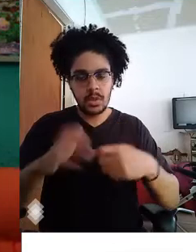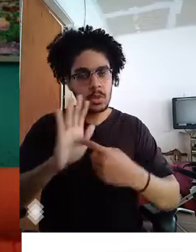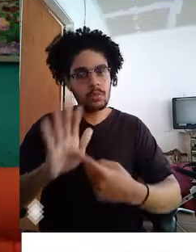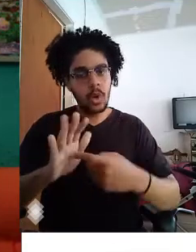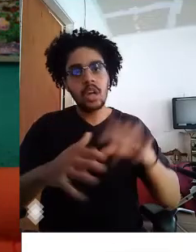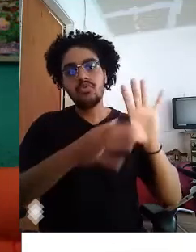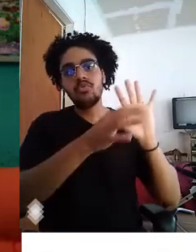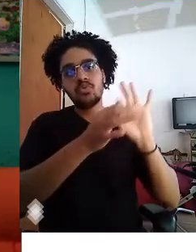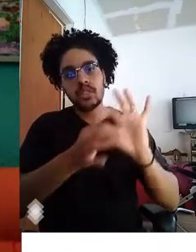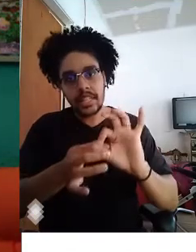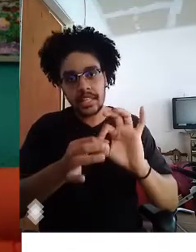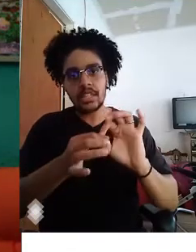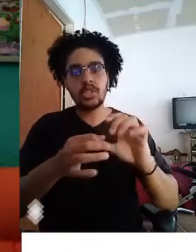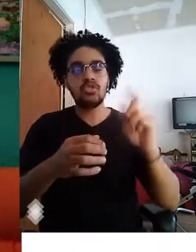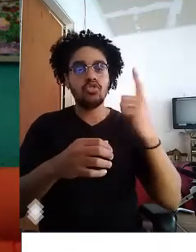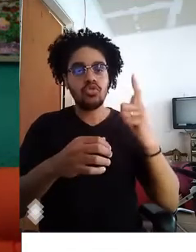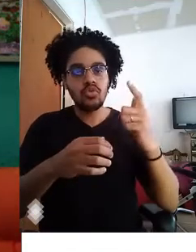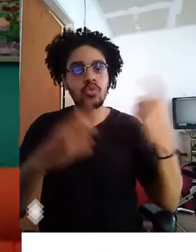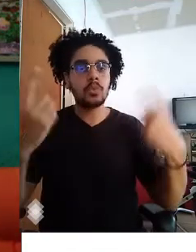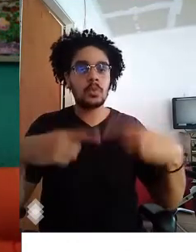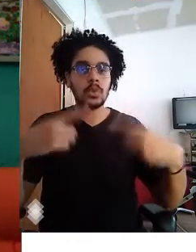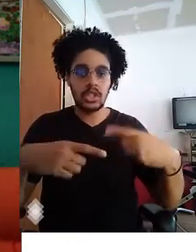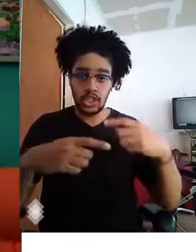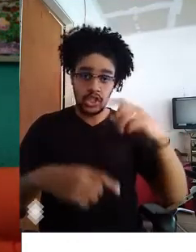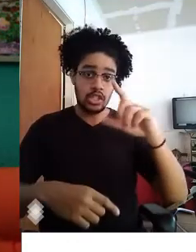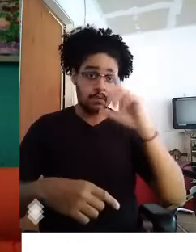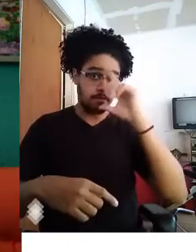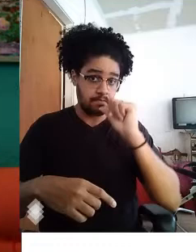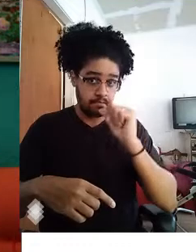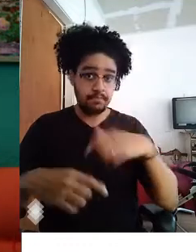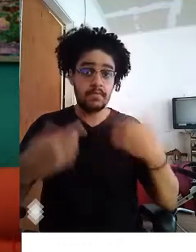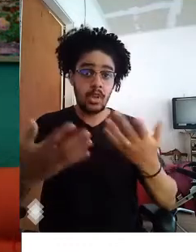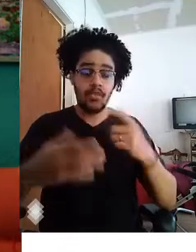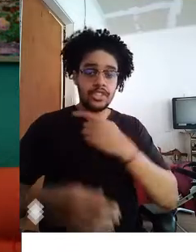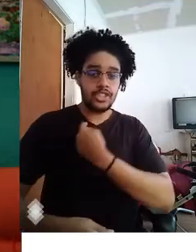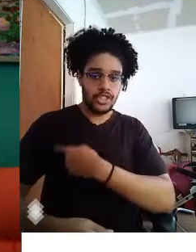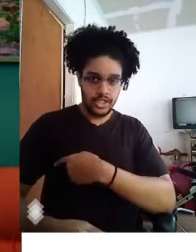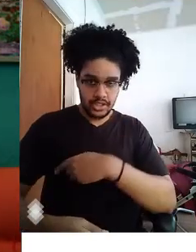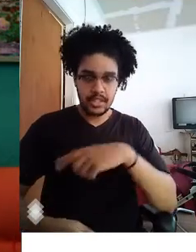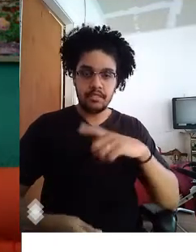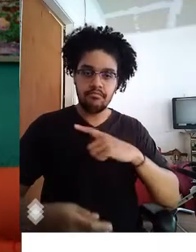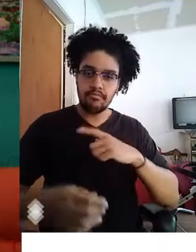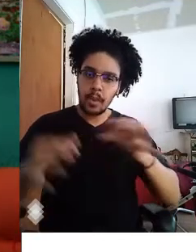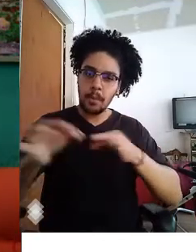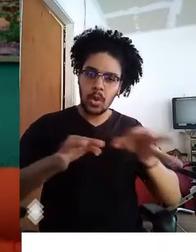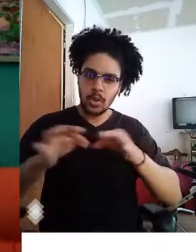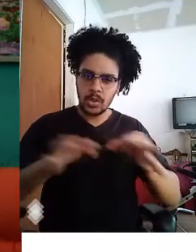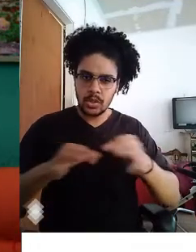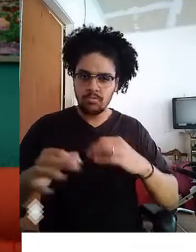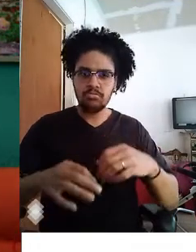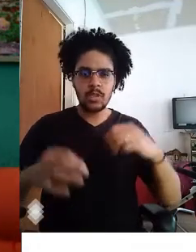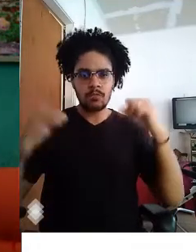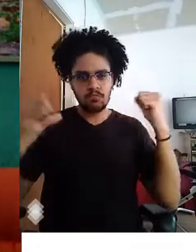refletir no contexto geopolítico internacional. A China, com projetos de soberania, com projetos